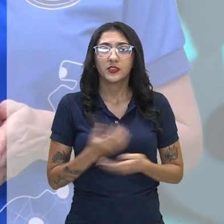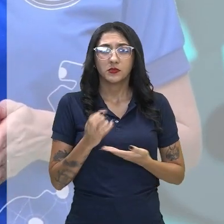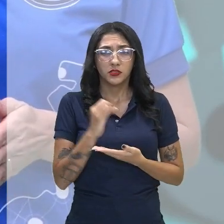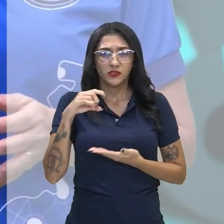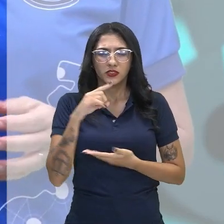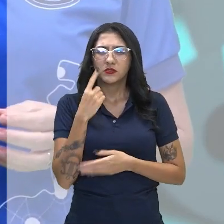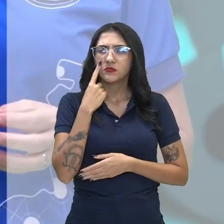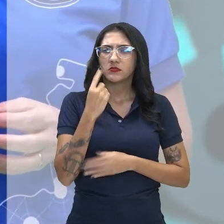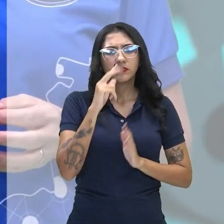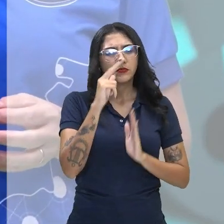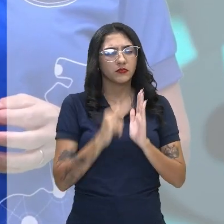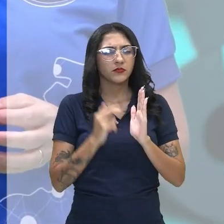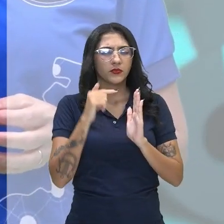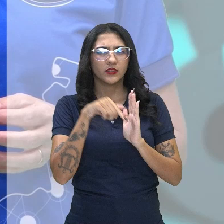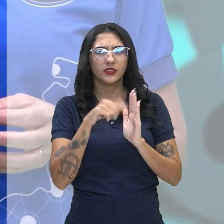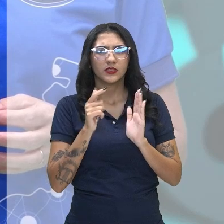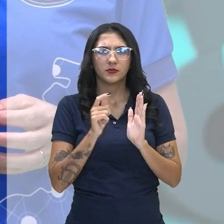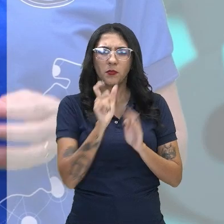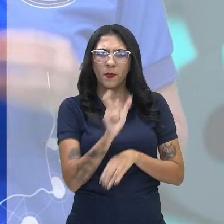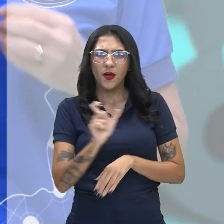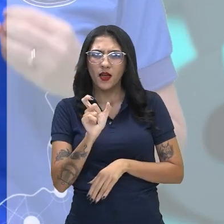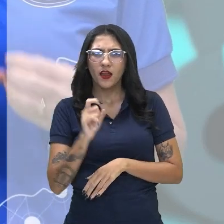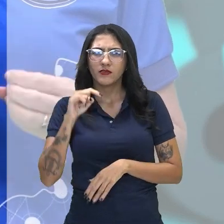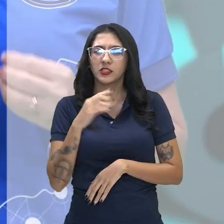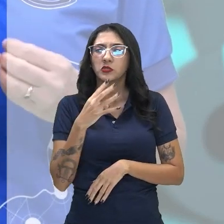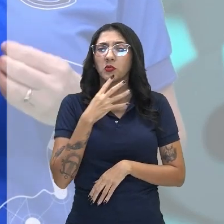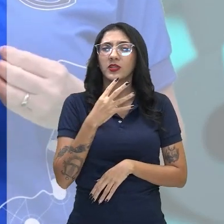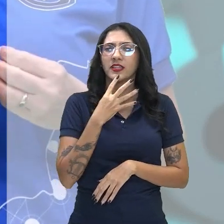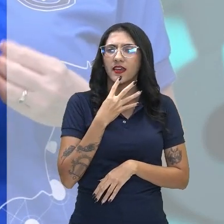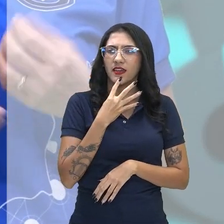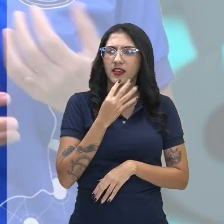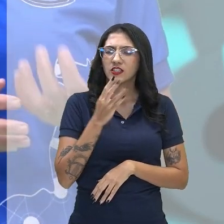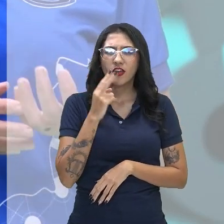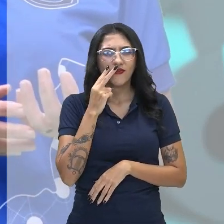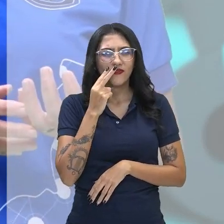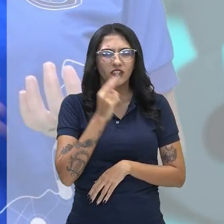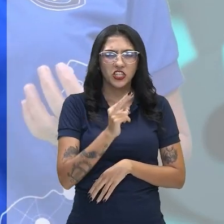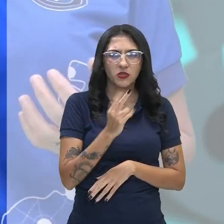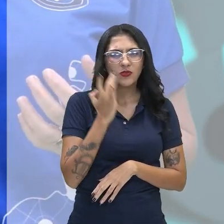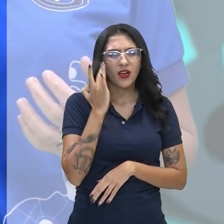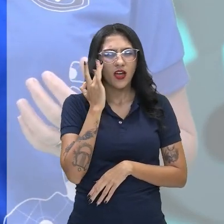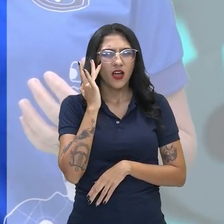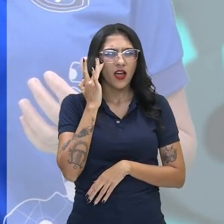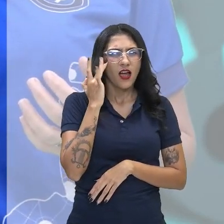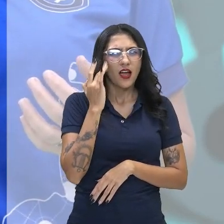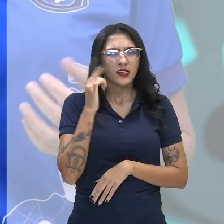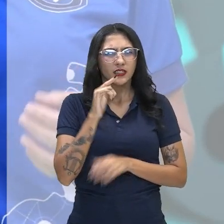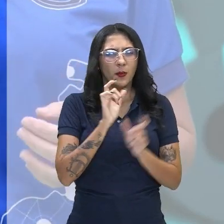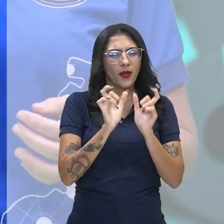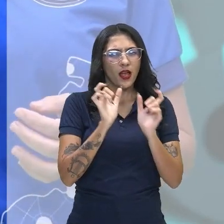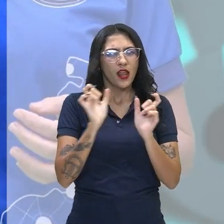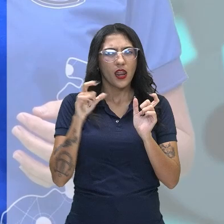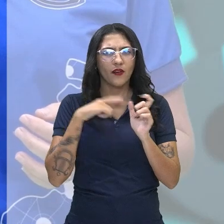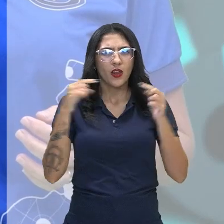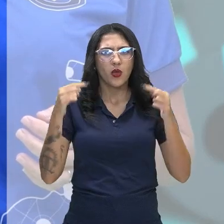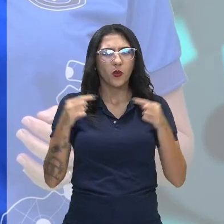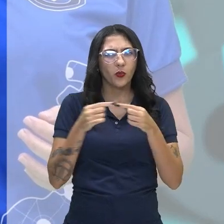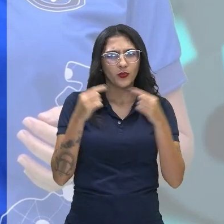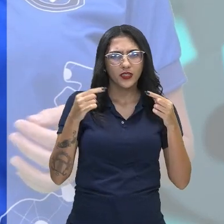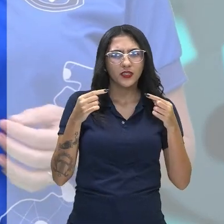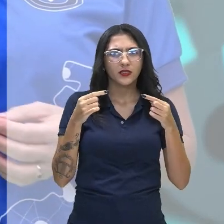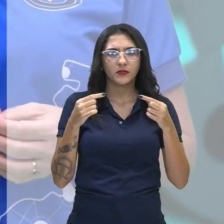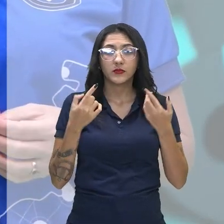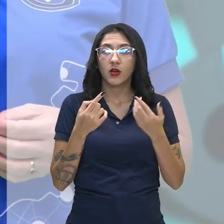esse título, tem alguma palavra que você já conhece? Você já viu essa palavra? Você acha que alguma dessas palavras é cognata? Então, você já